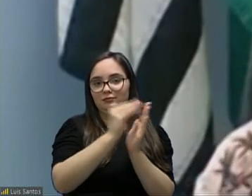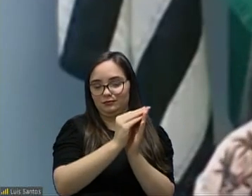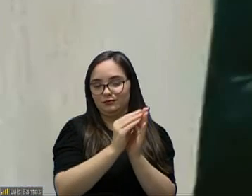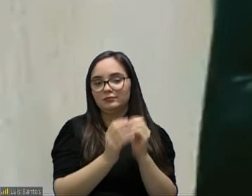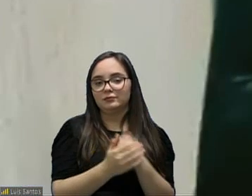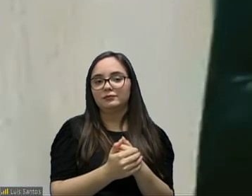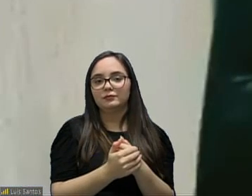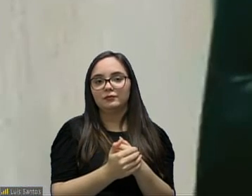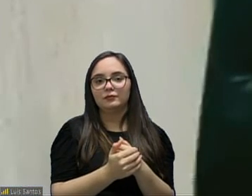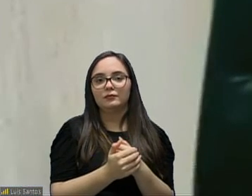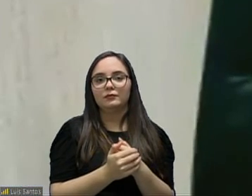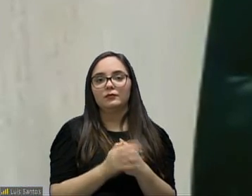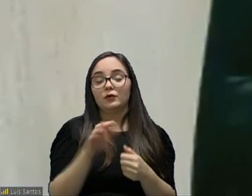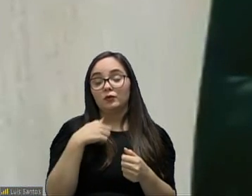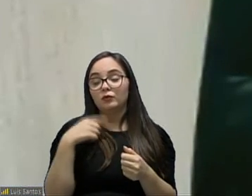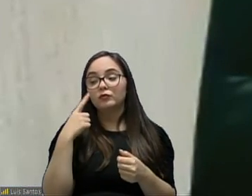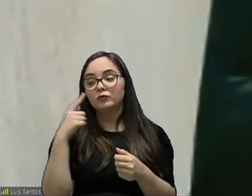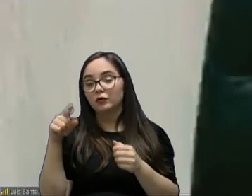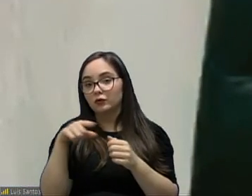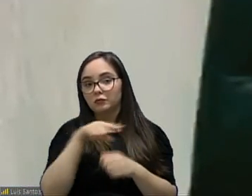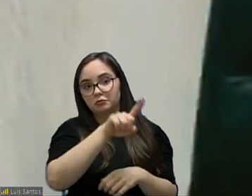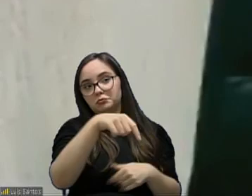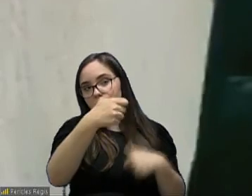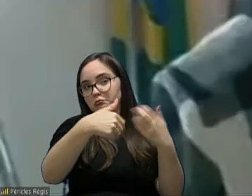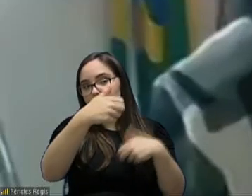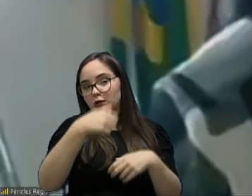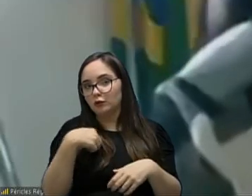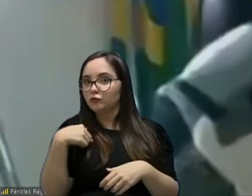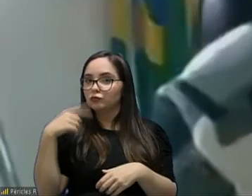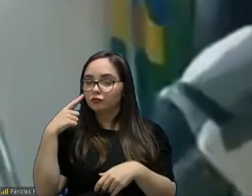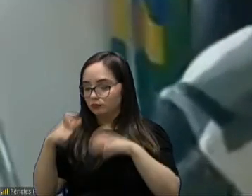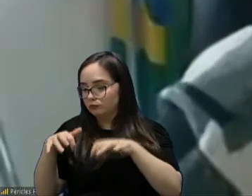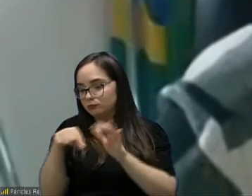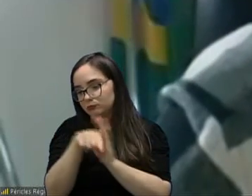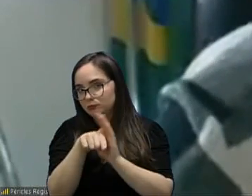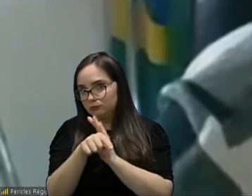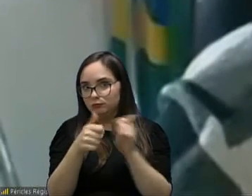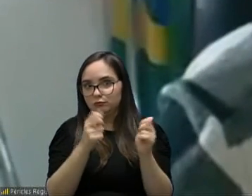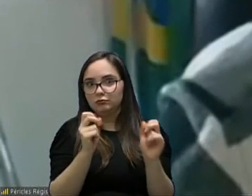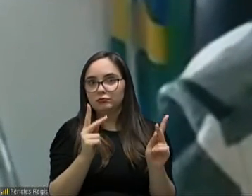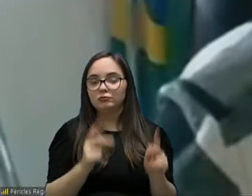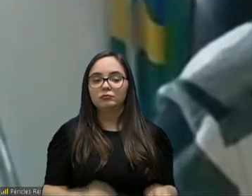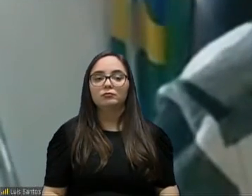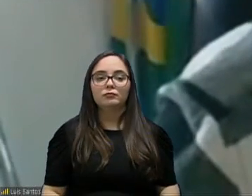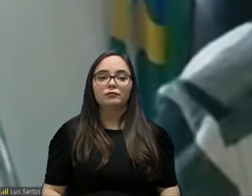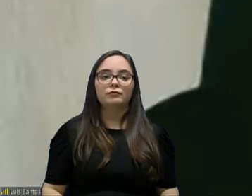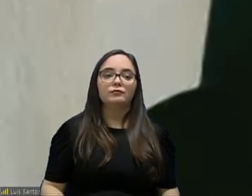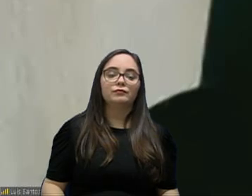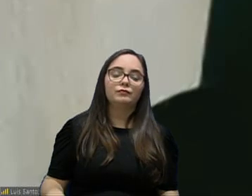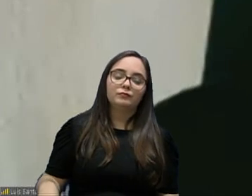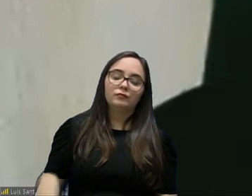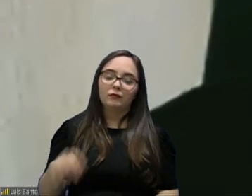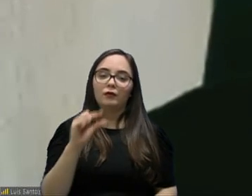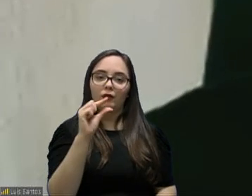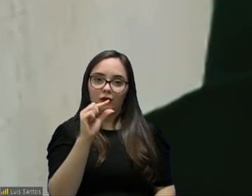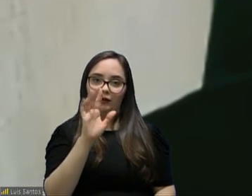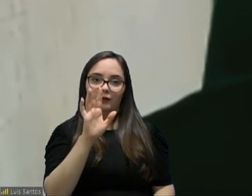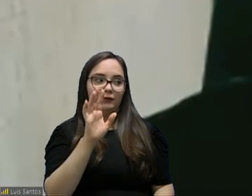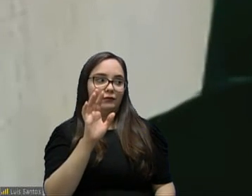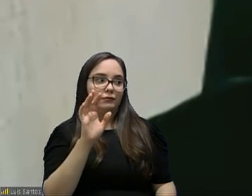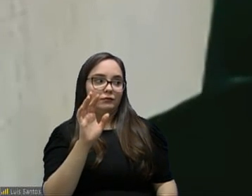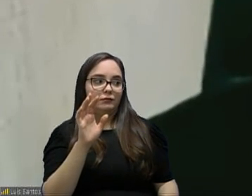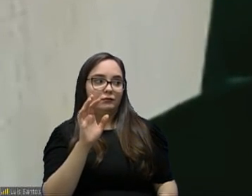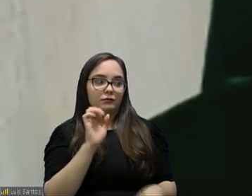ideia é não anular. Eu vou conferir enquanto isso, enquanto o vereador Luiz Santos... Tomar parte, vereadora? Péricles, espera só um pouquinho.